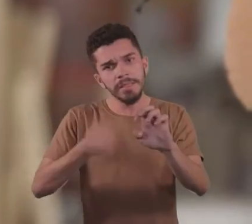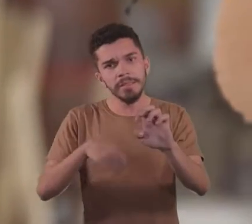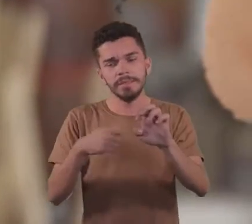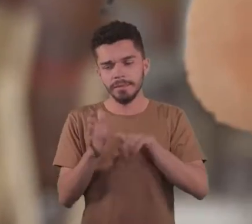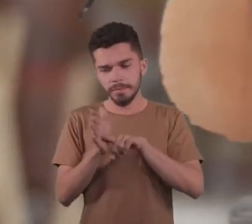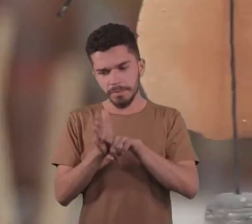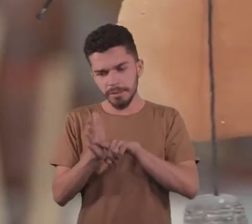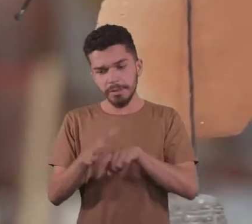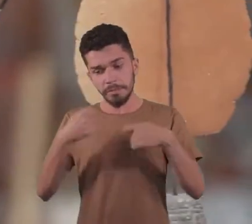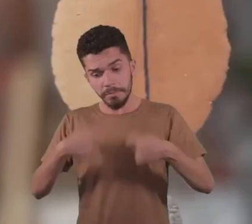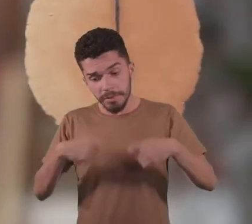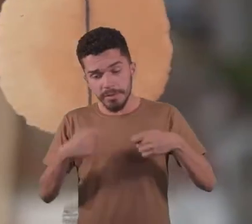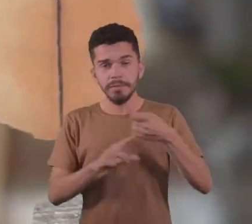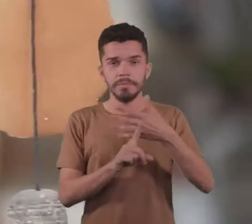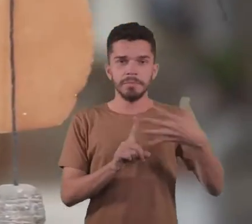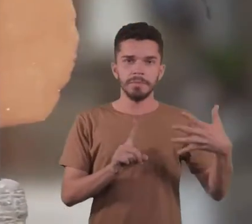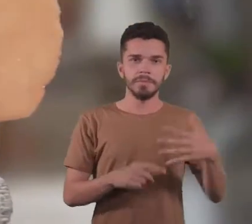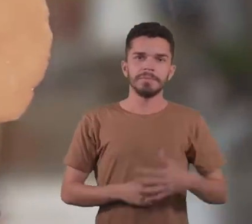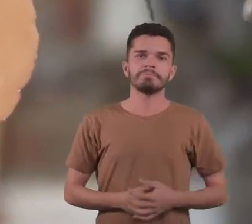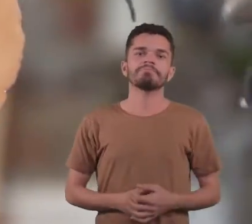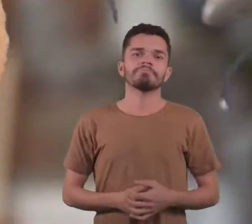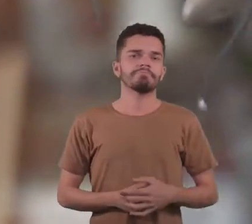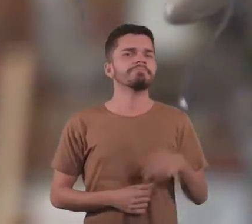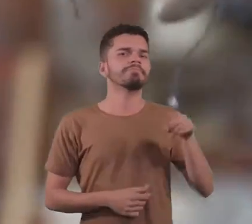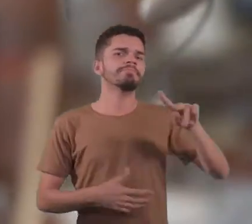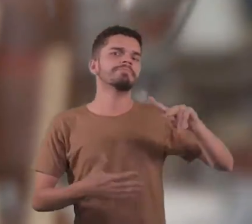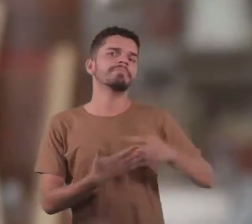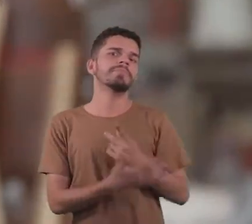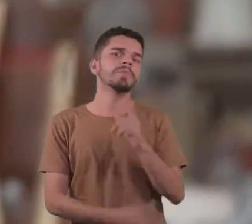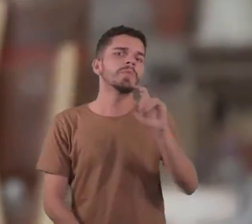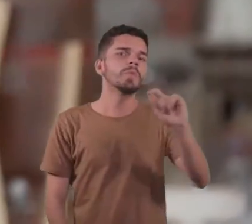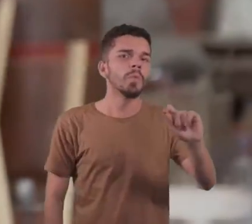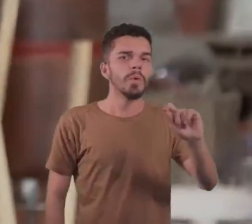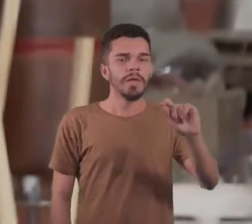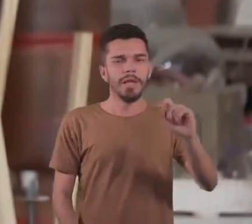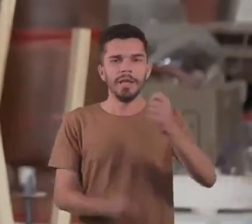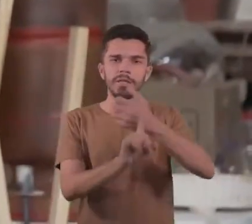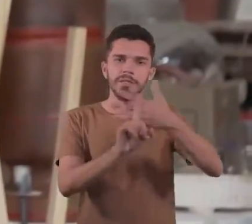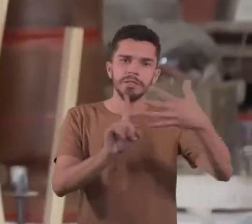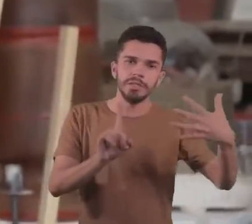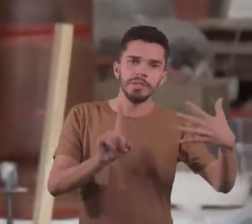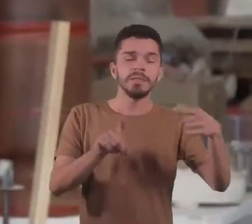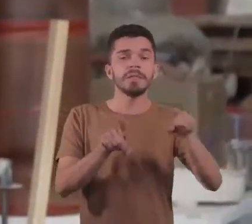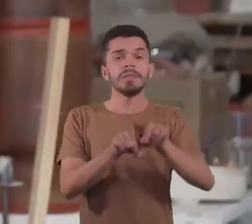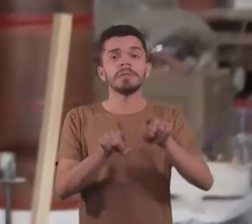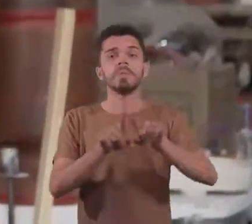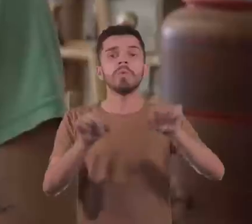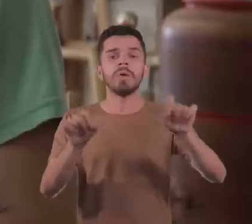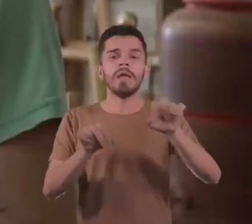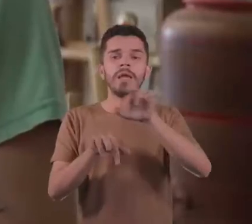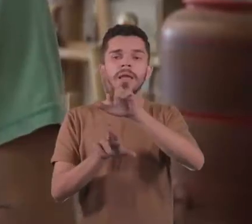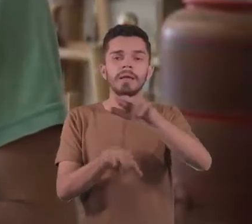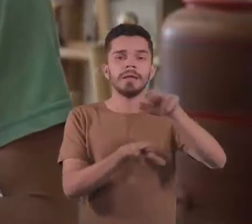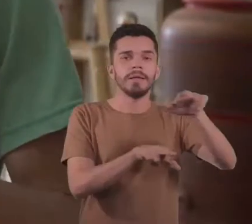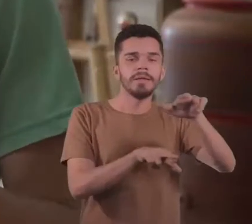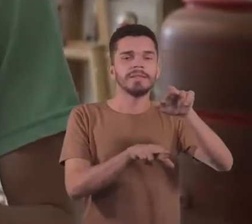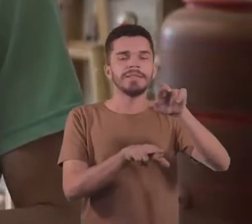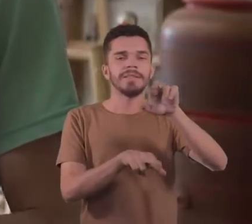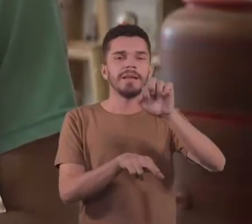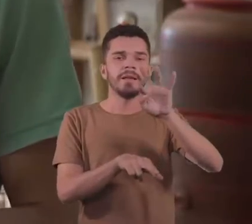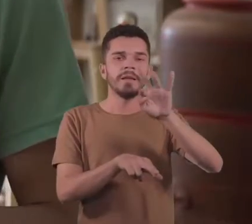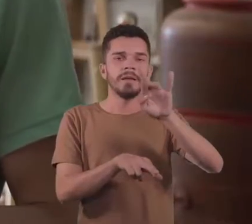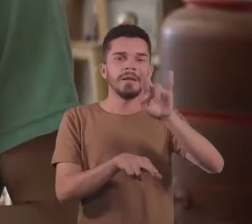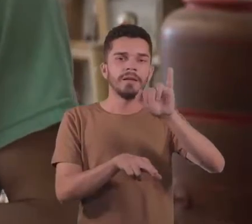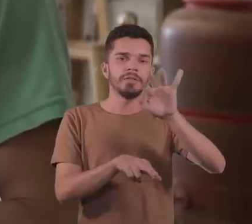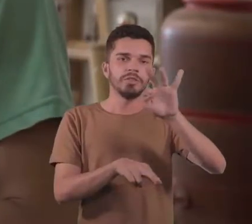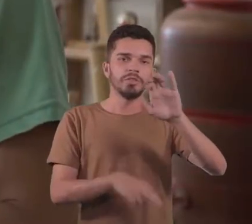Esse ateliê nasceu como quase que um projeto de extensão e até de residência artística. Teve o temporal, residência artística, onde